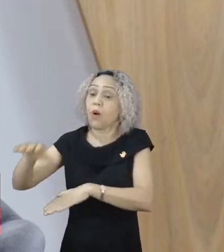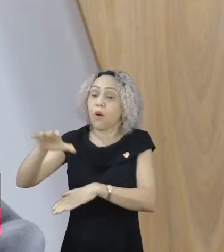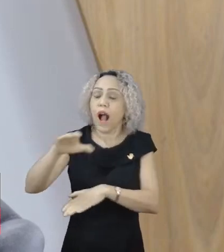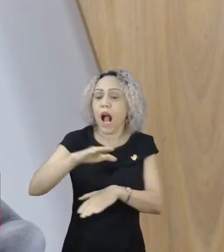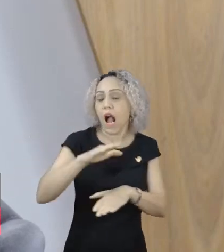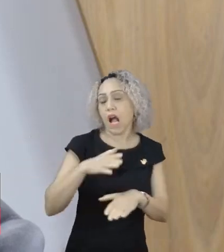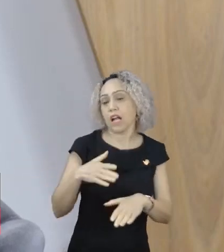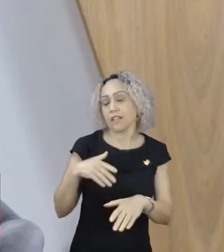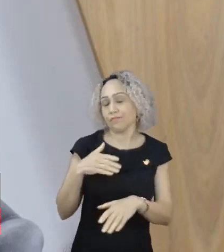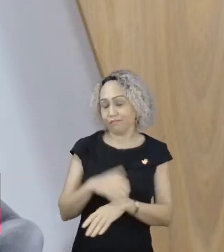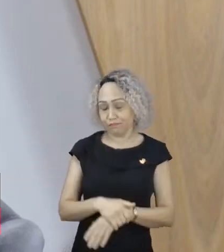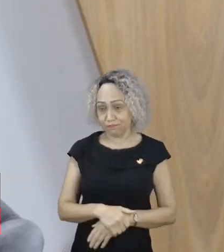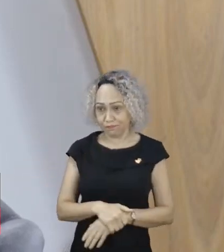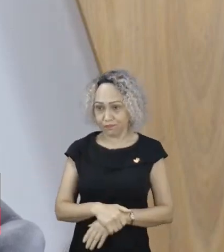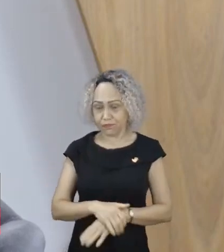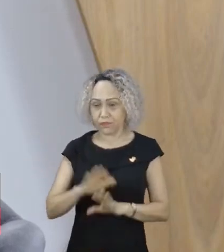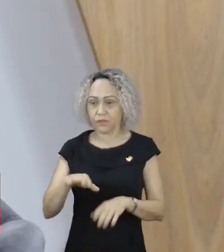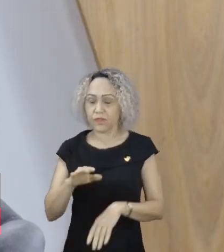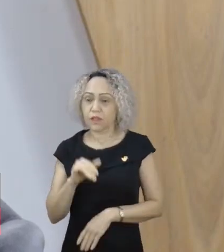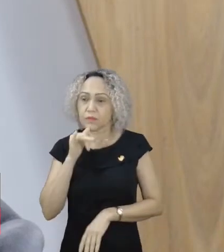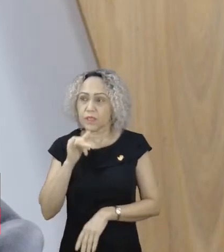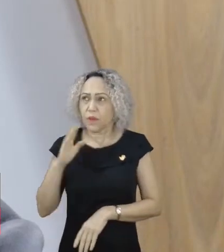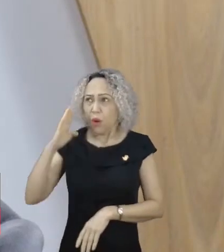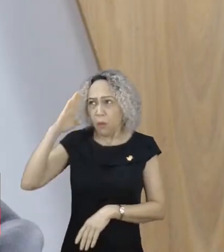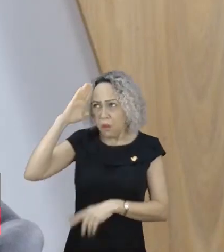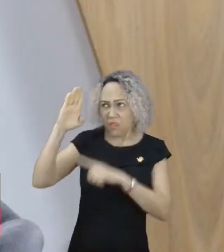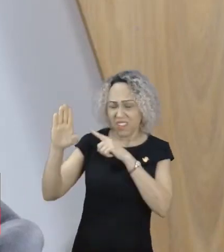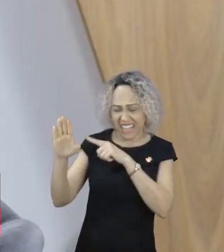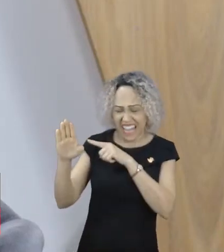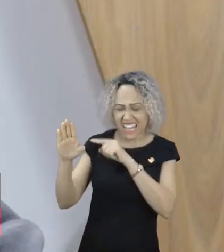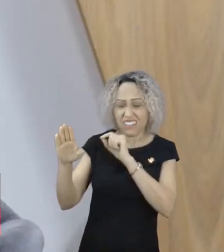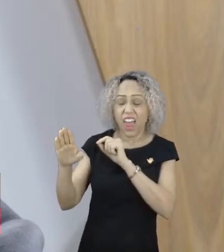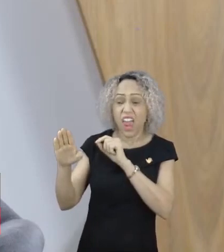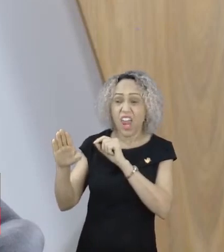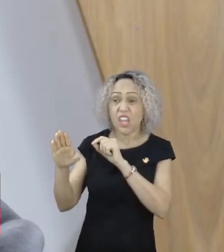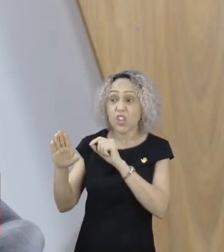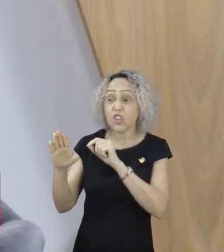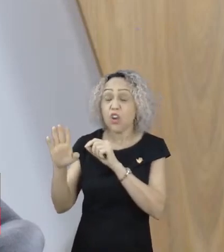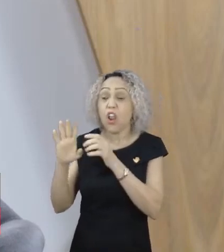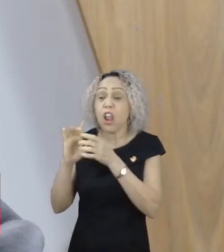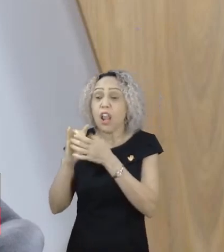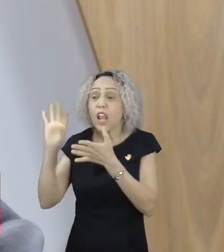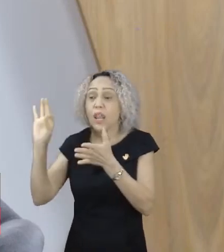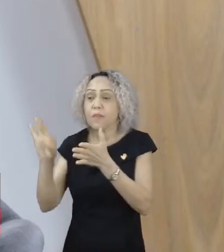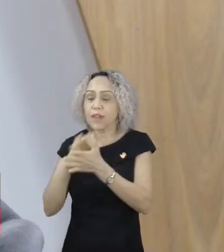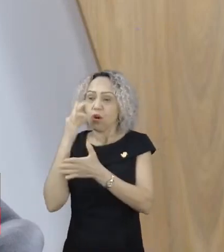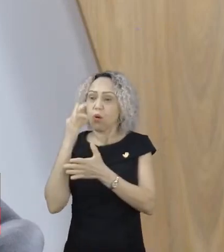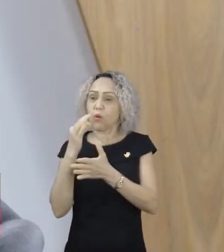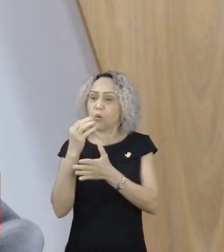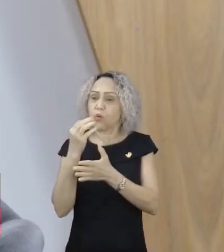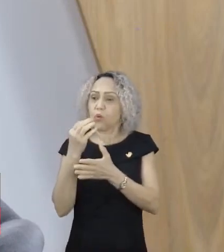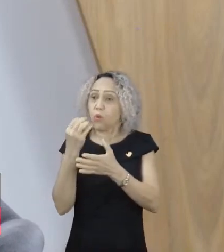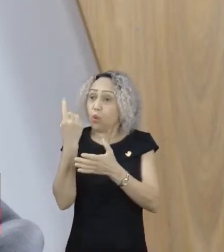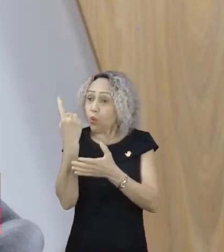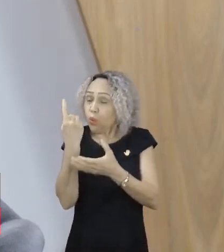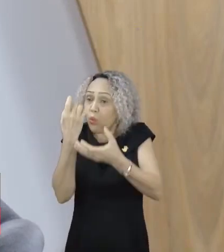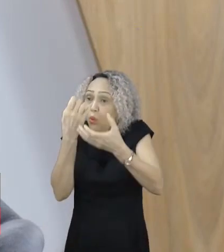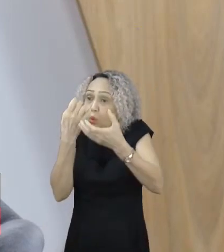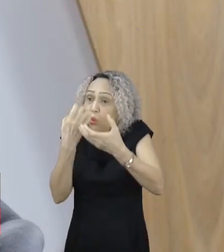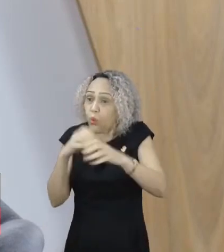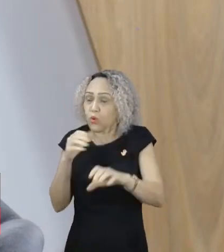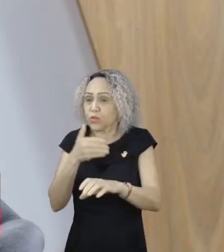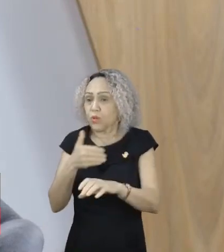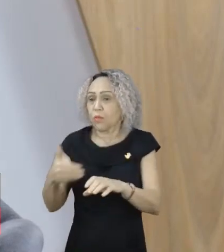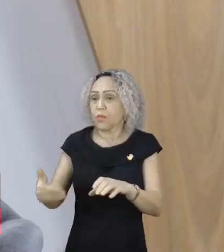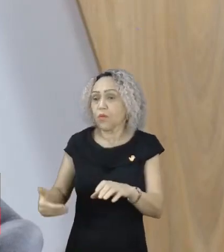ele praticamente só autorizou para as áreas policiais. Ele autorizou alguns concursos por determinação judicial, por obrigação da justiça, porque eram áreas que